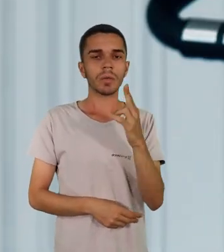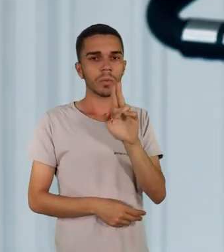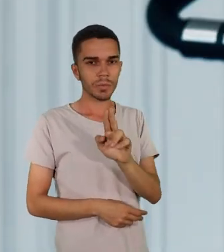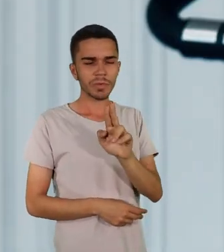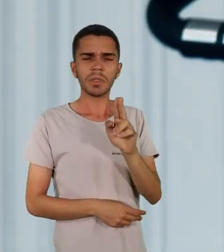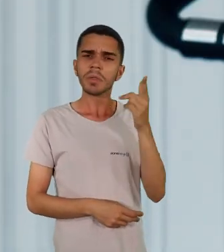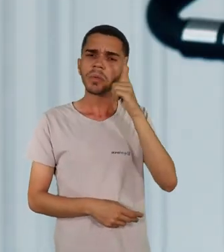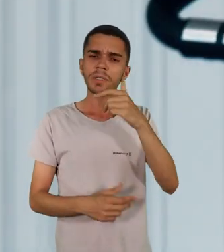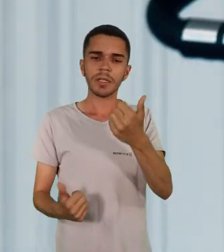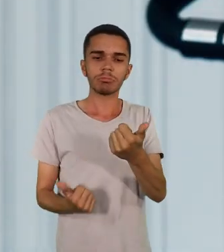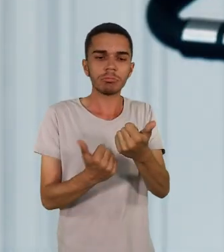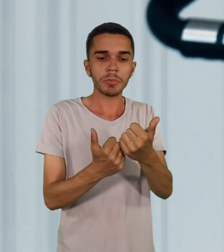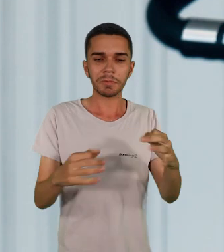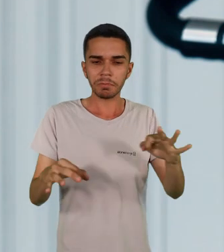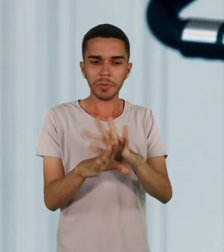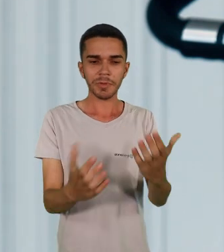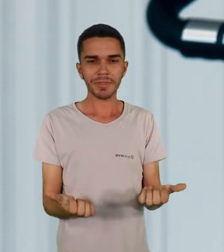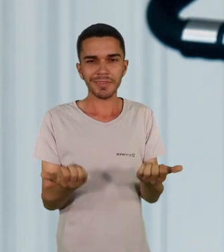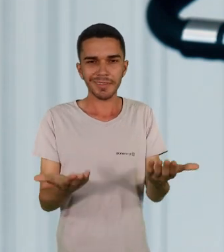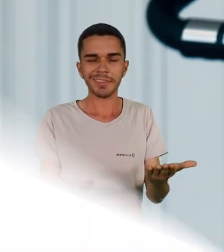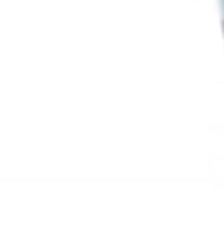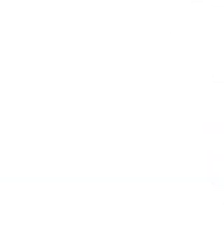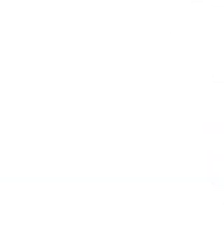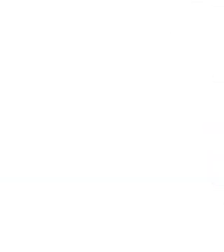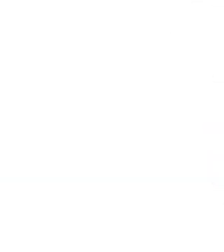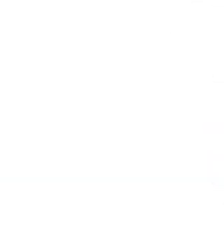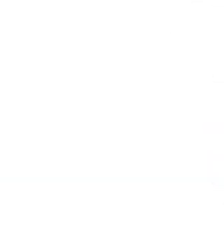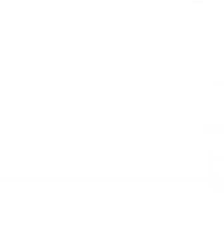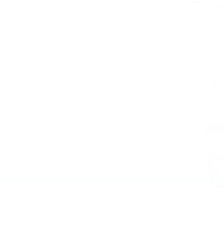conseguimos dar esse apoio bastante completo para o paciente.